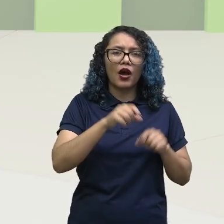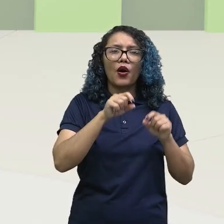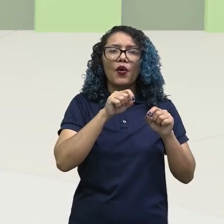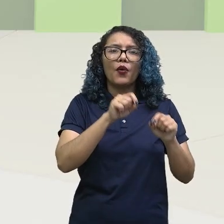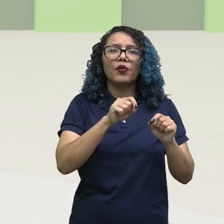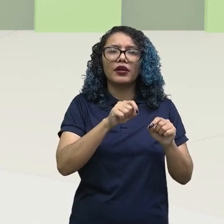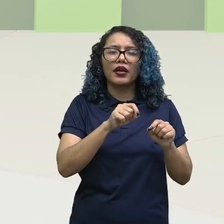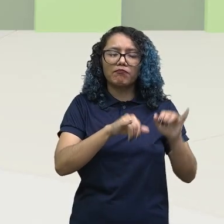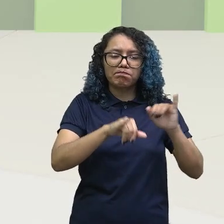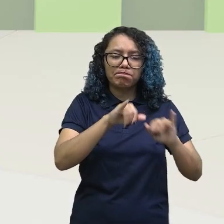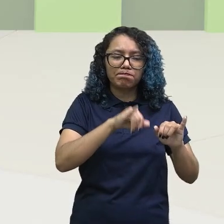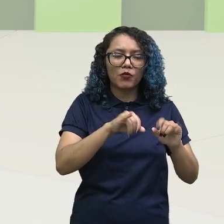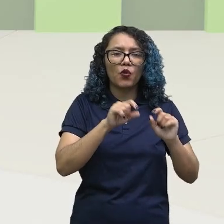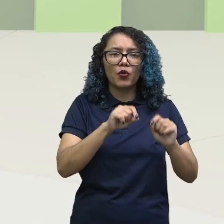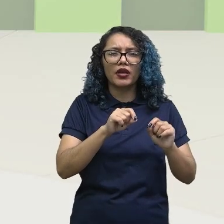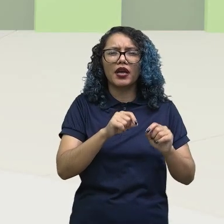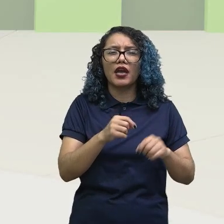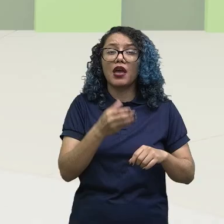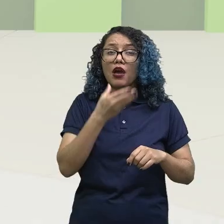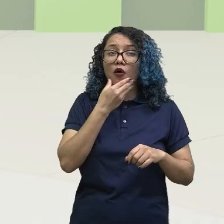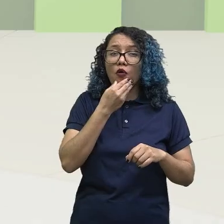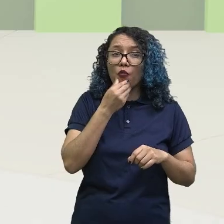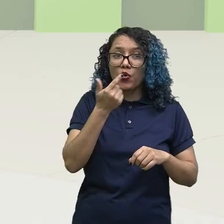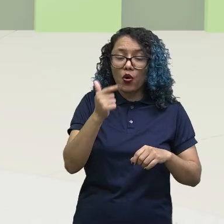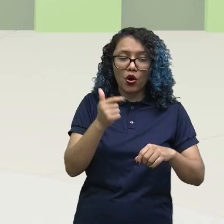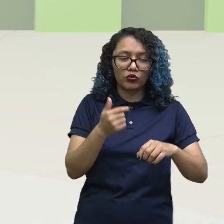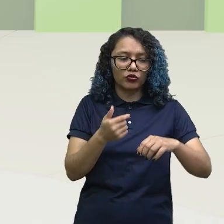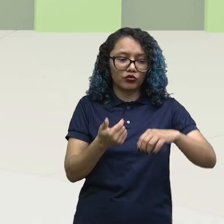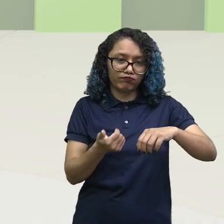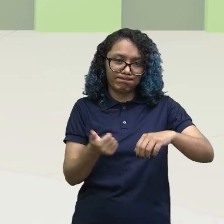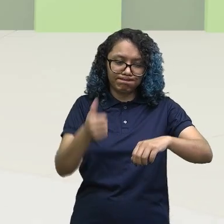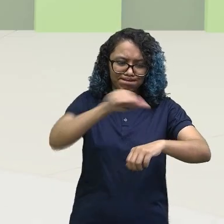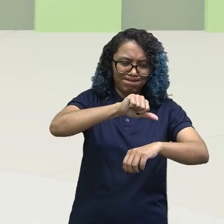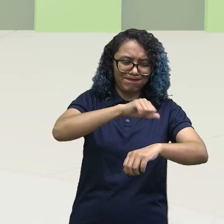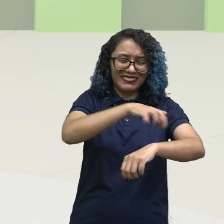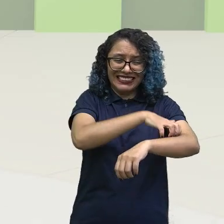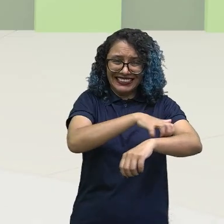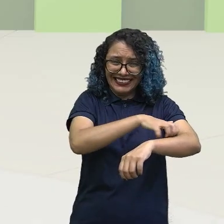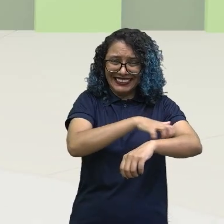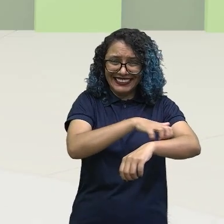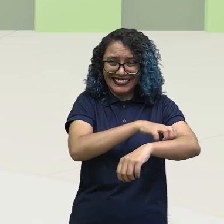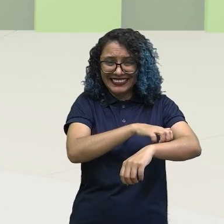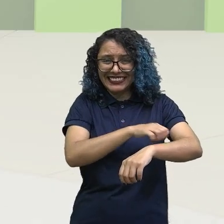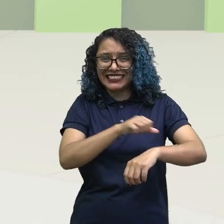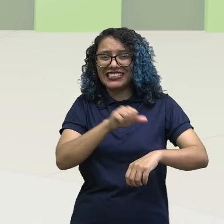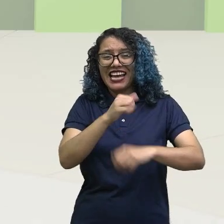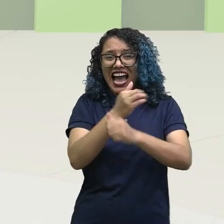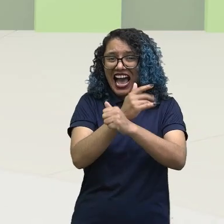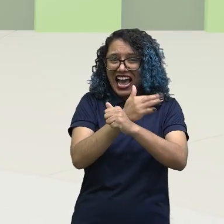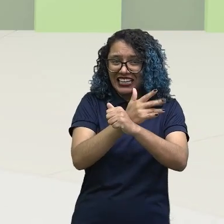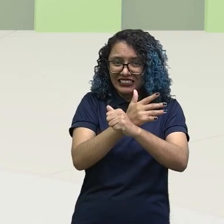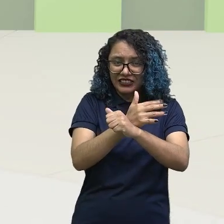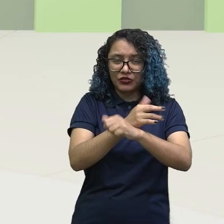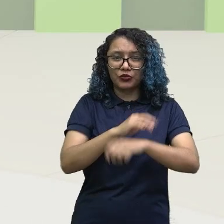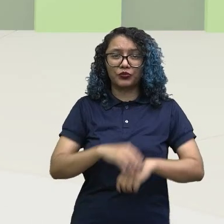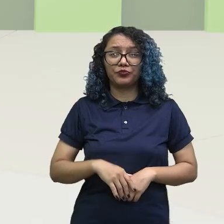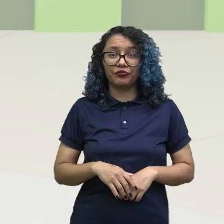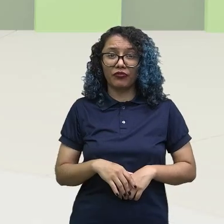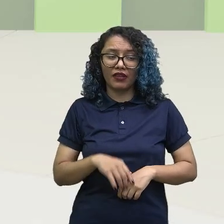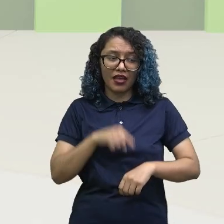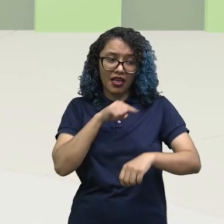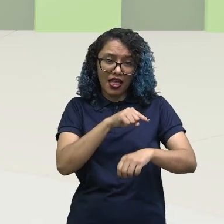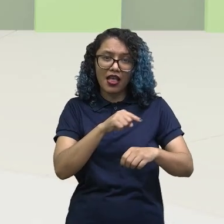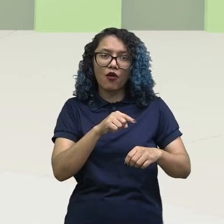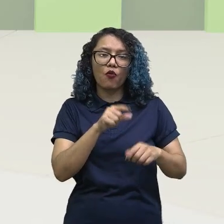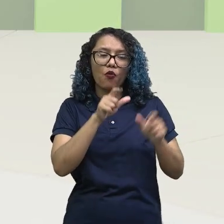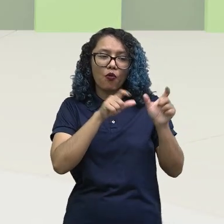cair sobre o braço dele um ácido sulfúrico concentrado. Ah, professor, mas ele estava de jaleco. Sim, ele estava de